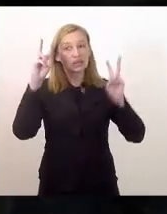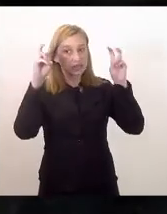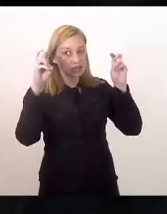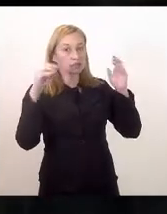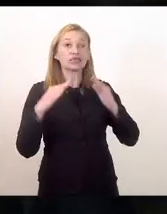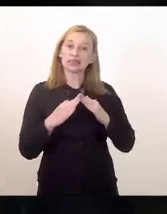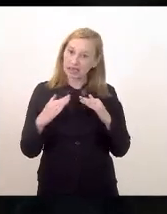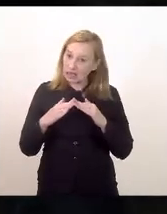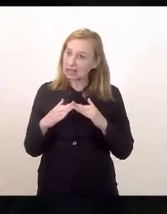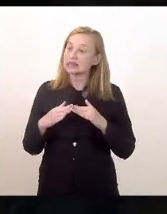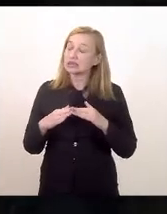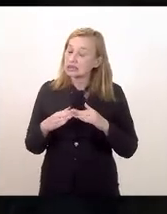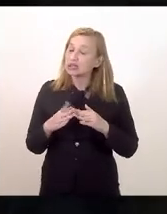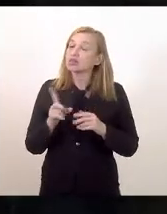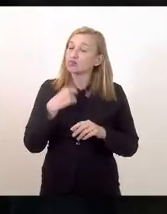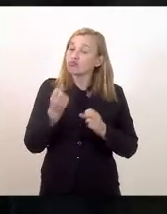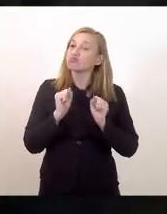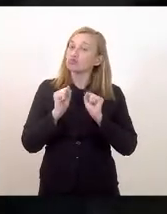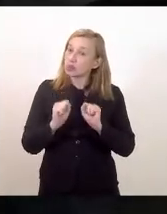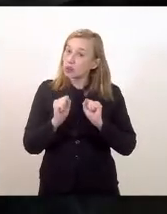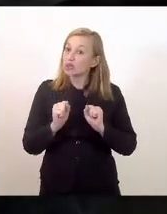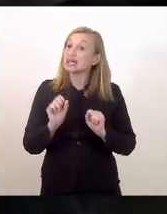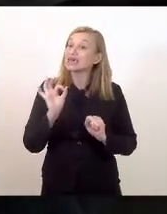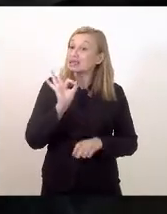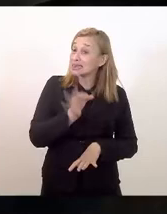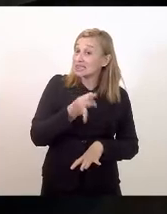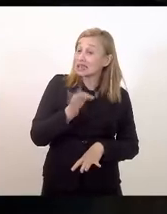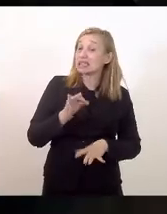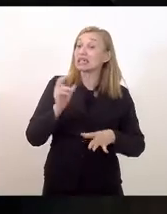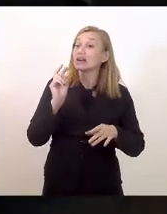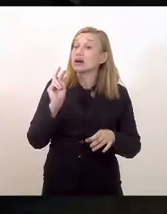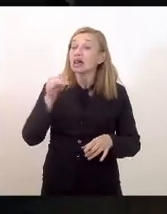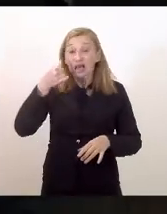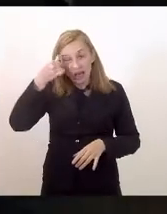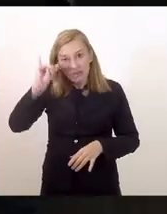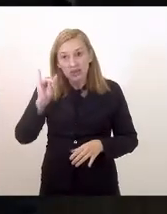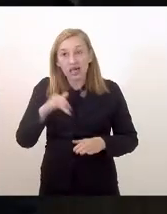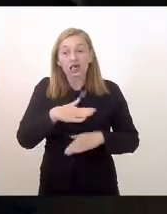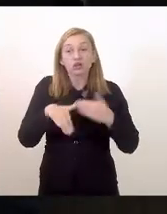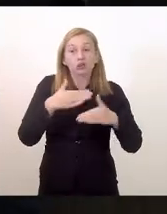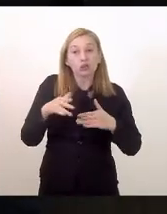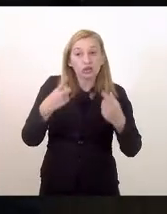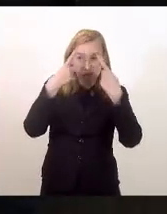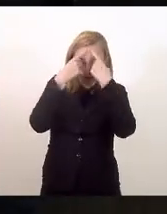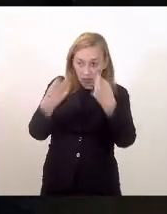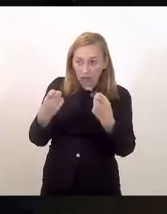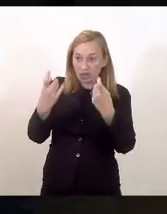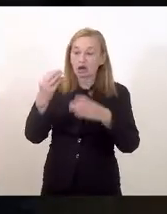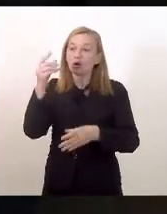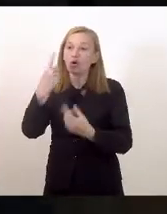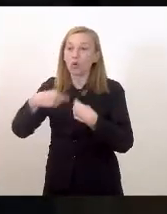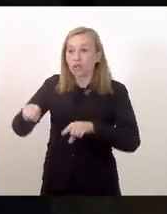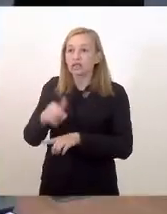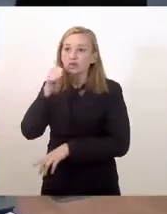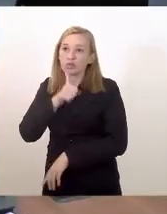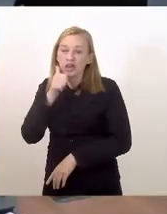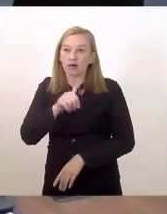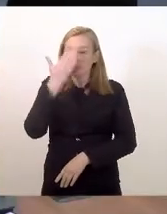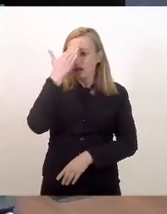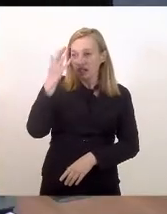nesta casa e que a gente possa, de fato, prevenir todo o processo de violência contra as mulheres. Muito obrigada, senhor